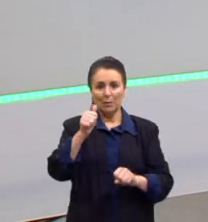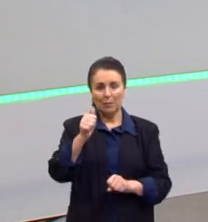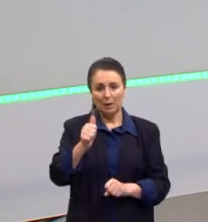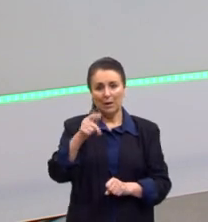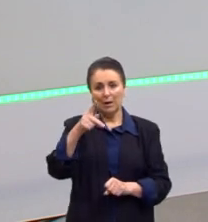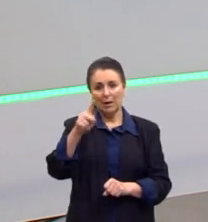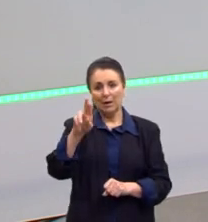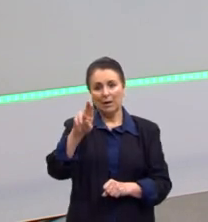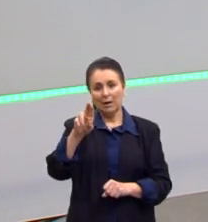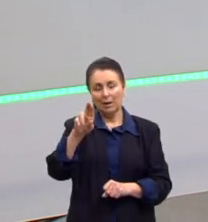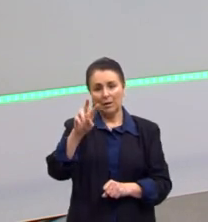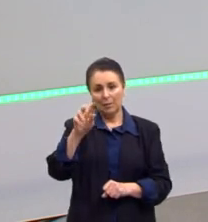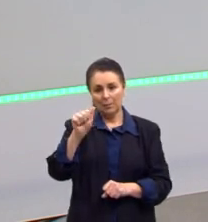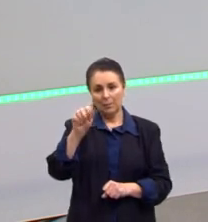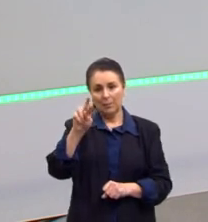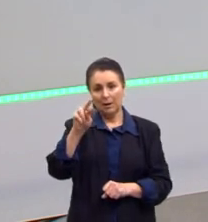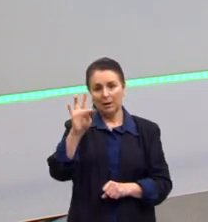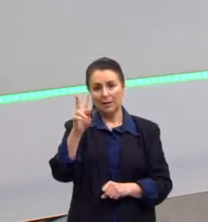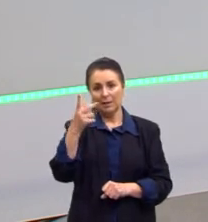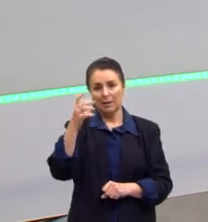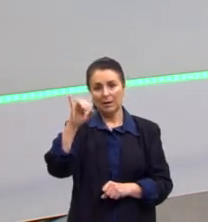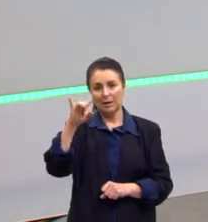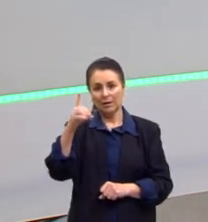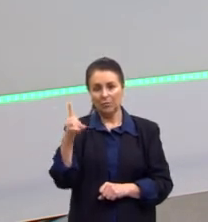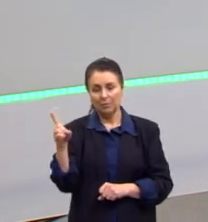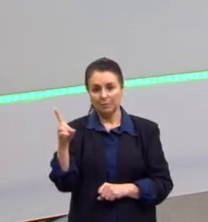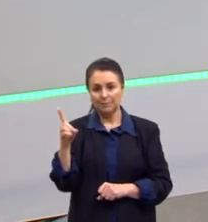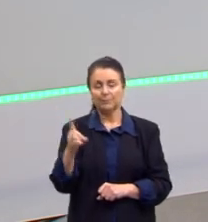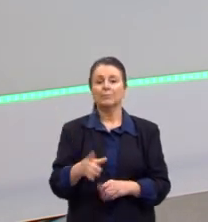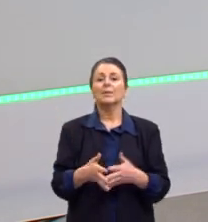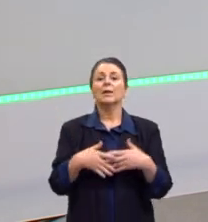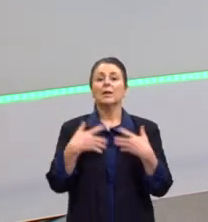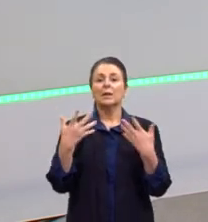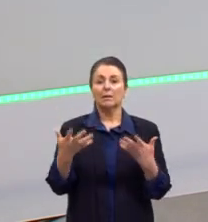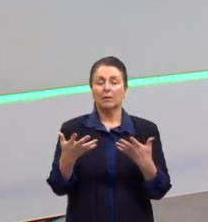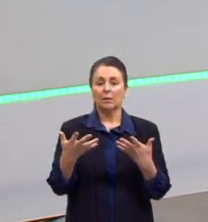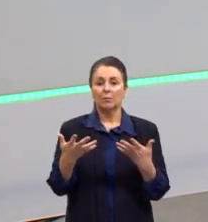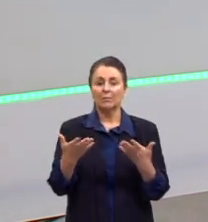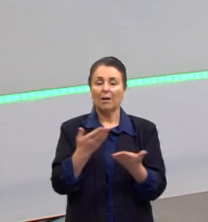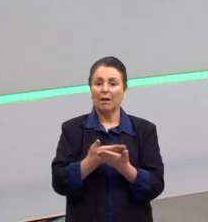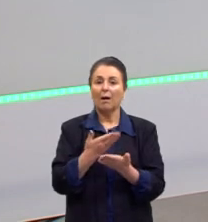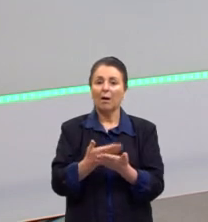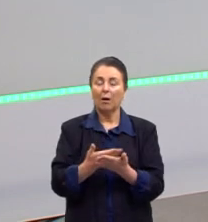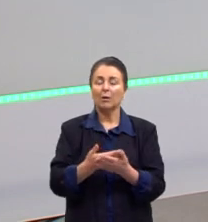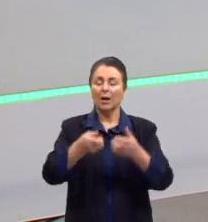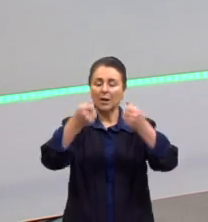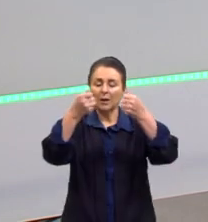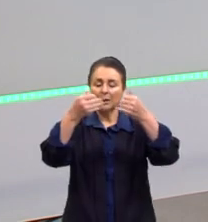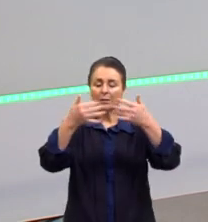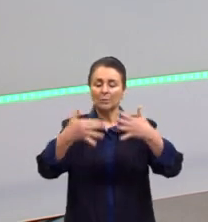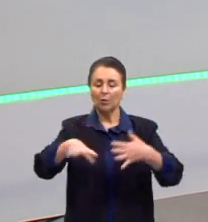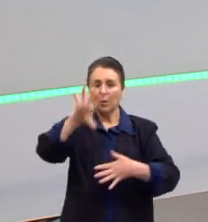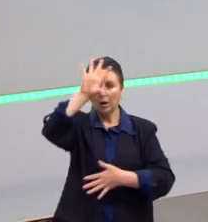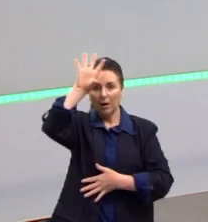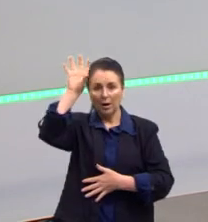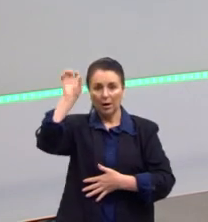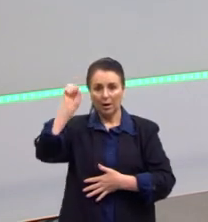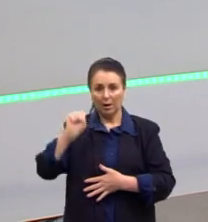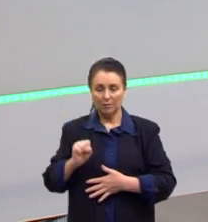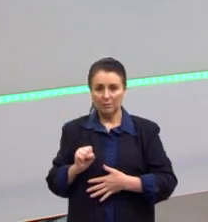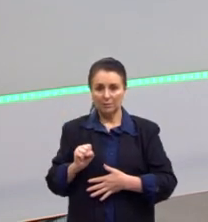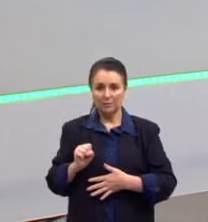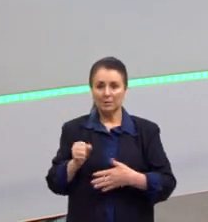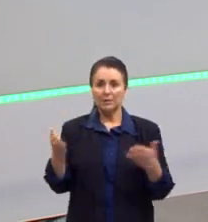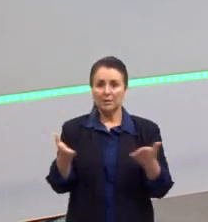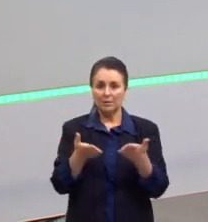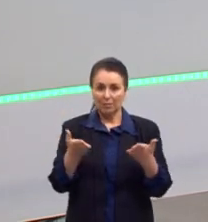a parte tá pessoal né Um pouquinho corrido aí a nossa aula sobre a África é sempre importante né e